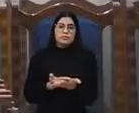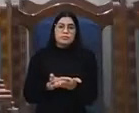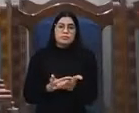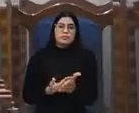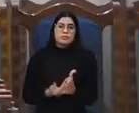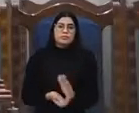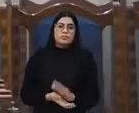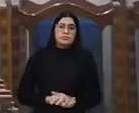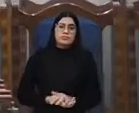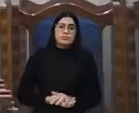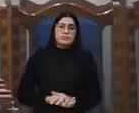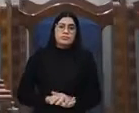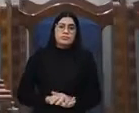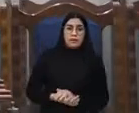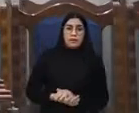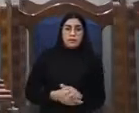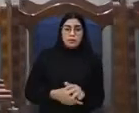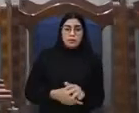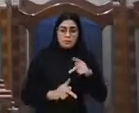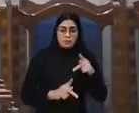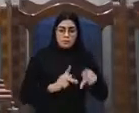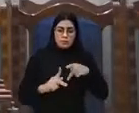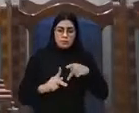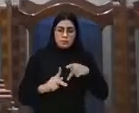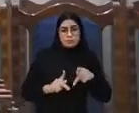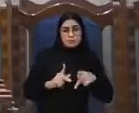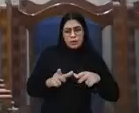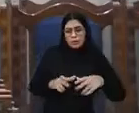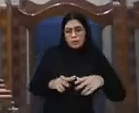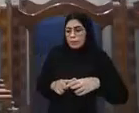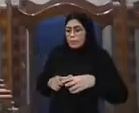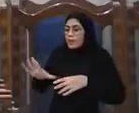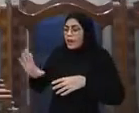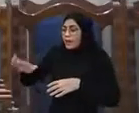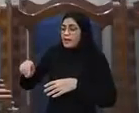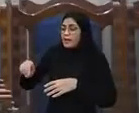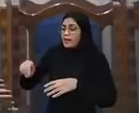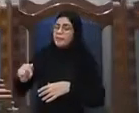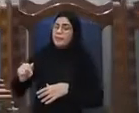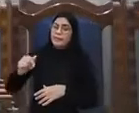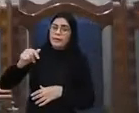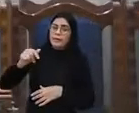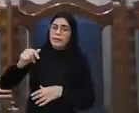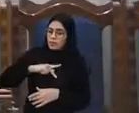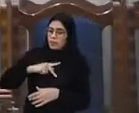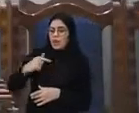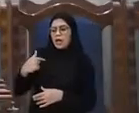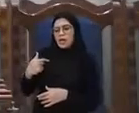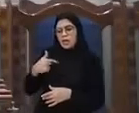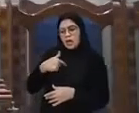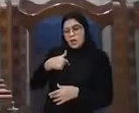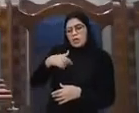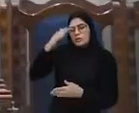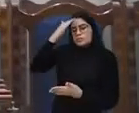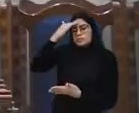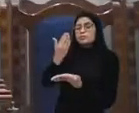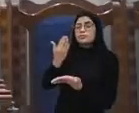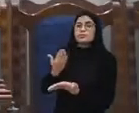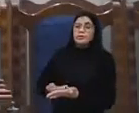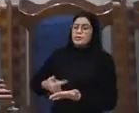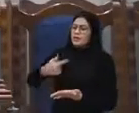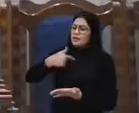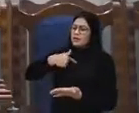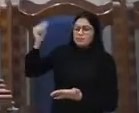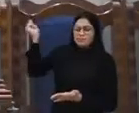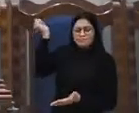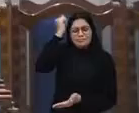diz, Paulo, alguém escarneceu da tua mensagem? Alguém não quer crer nesse Deus que tu prega? Mas nós cremos. Nós